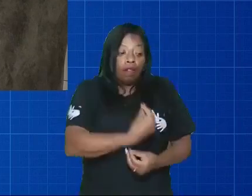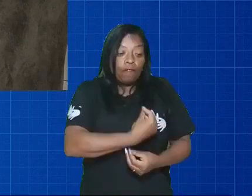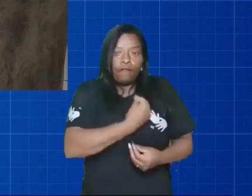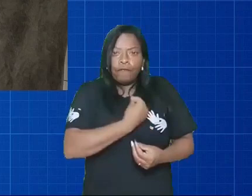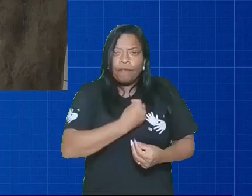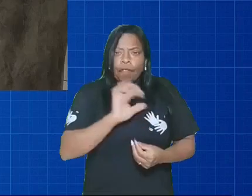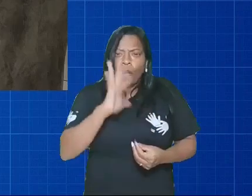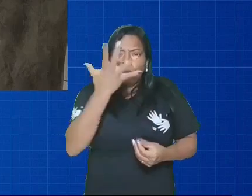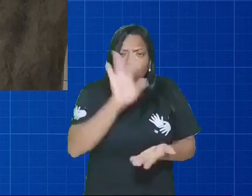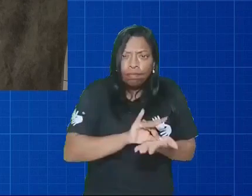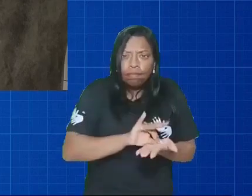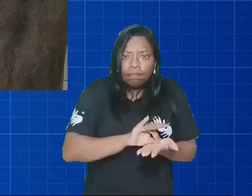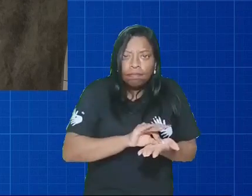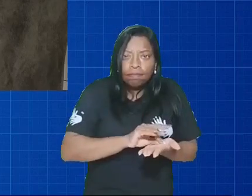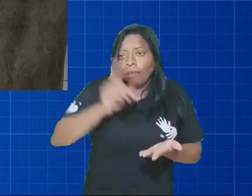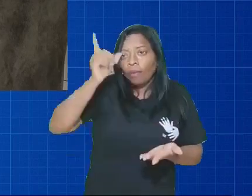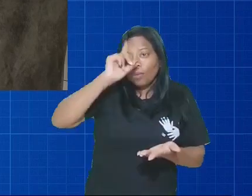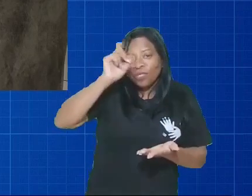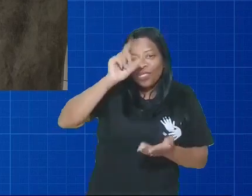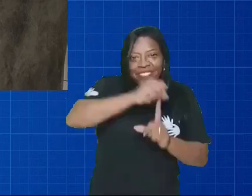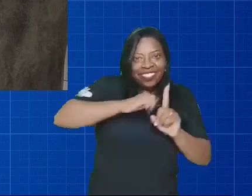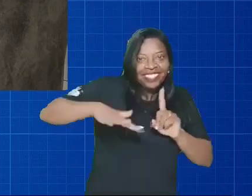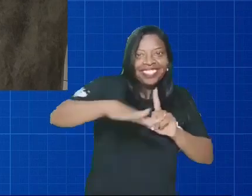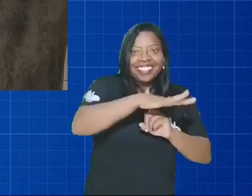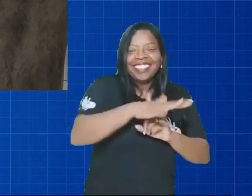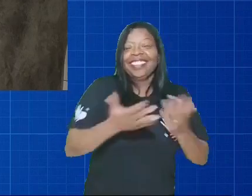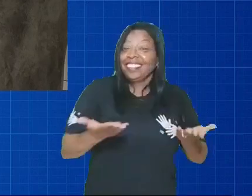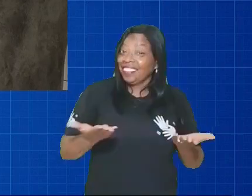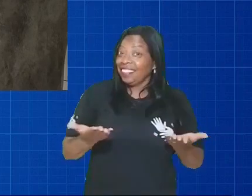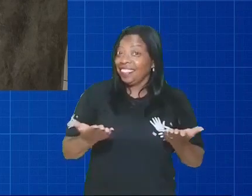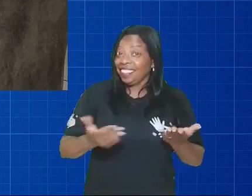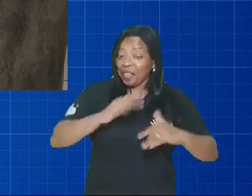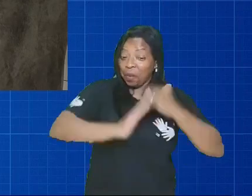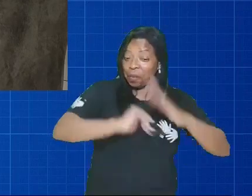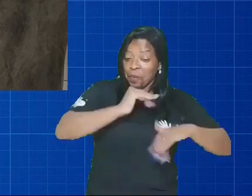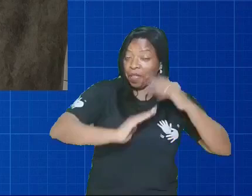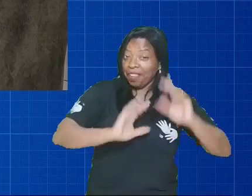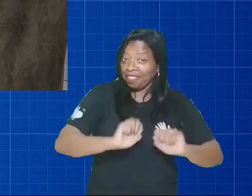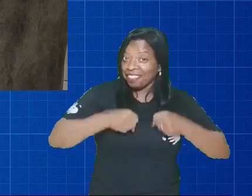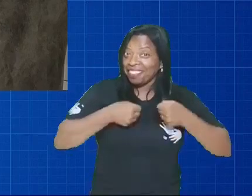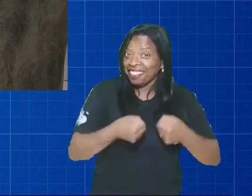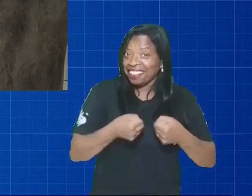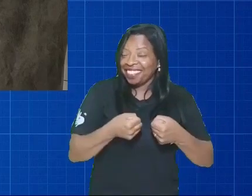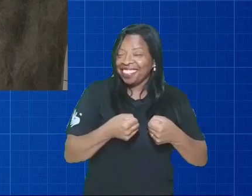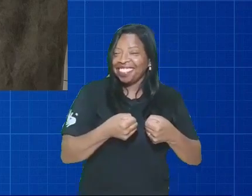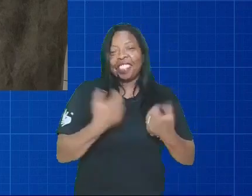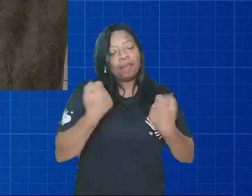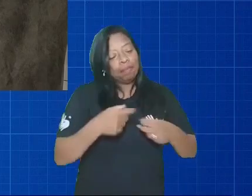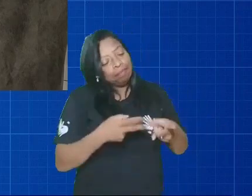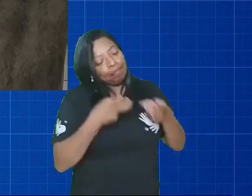torna viva no dia a dia das nossas práticas, das nossas ações. E